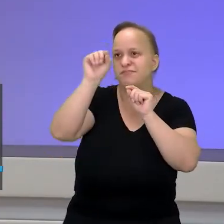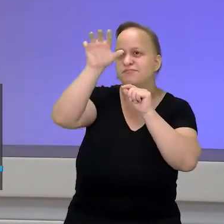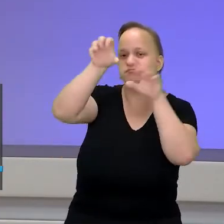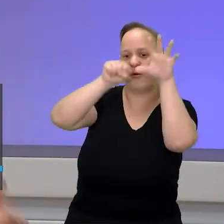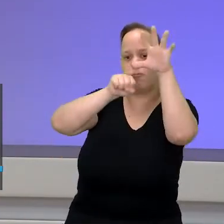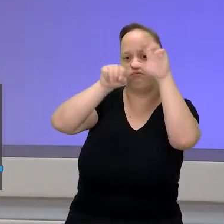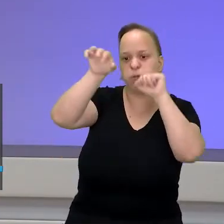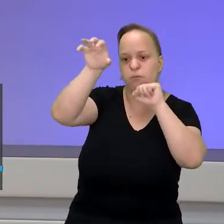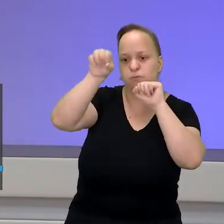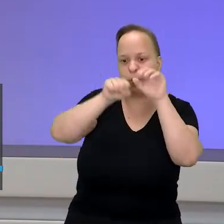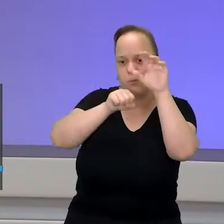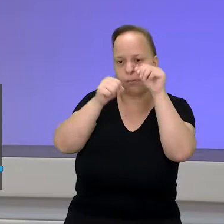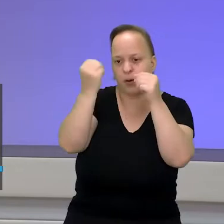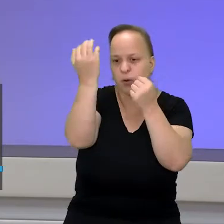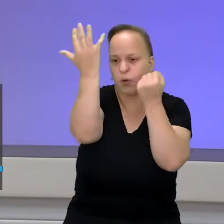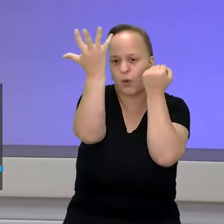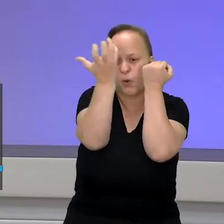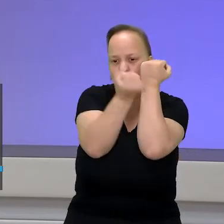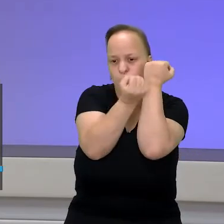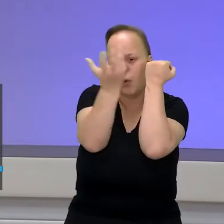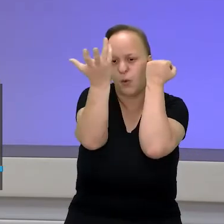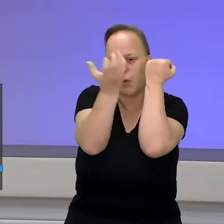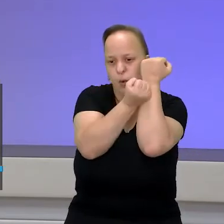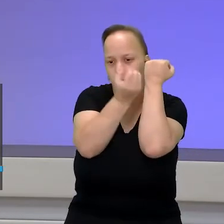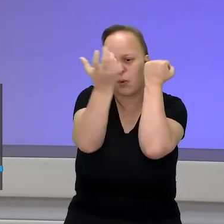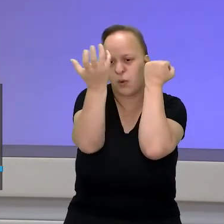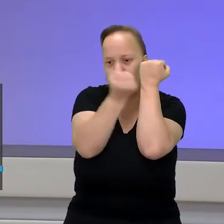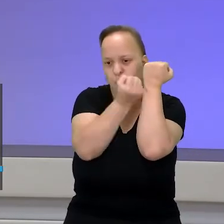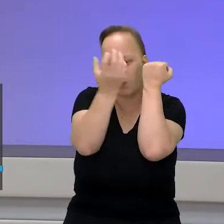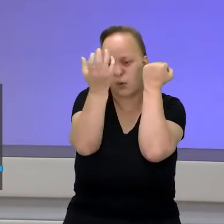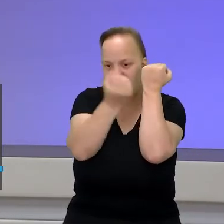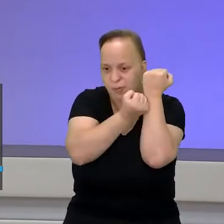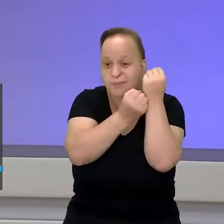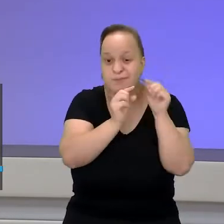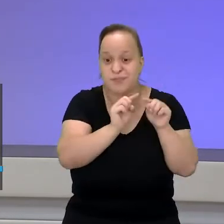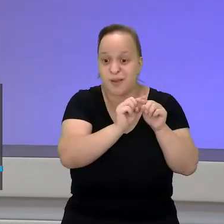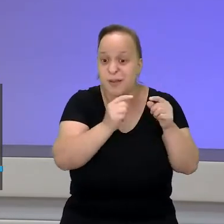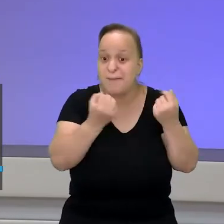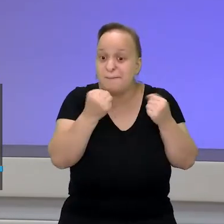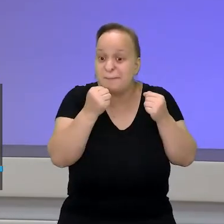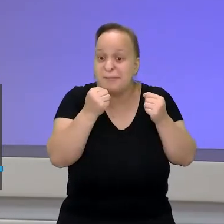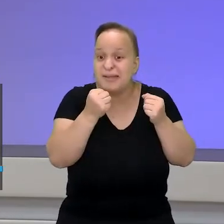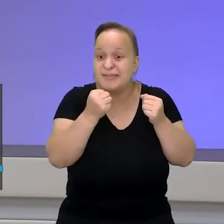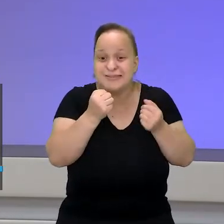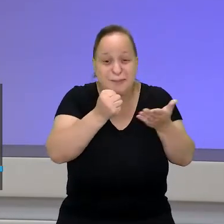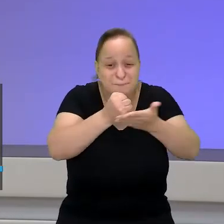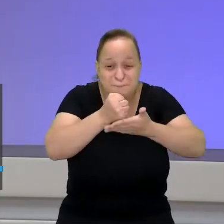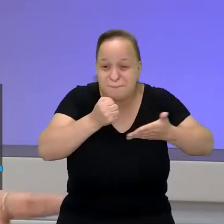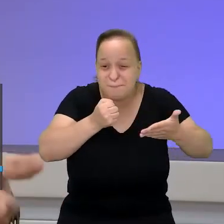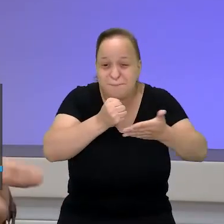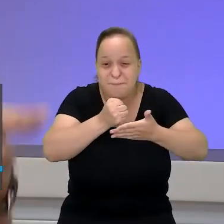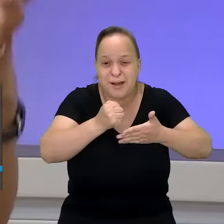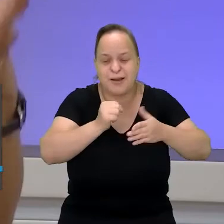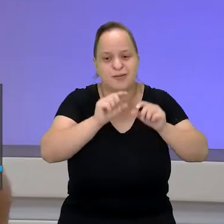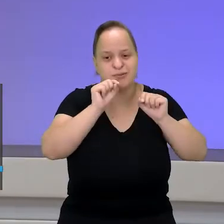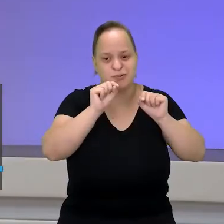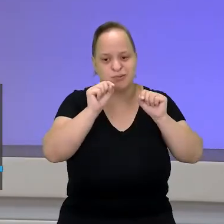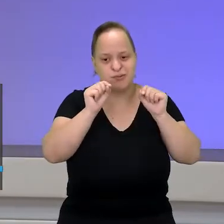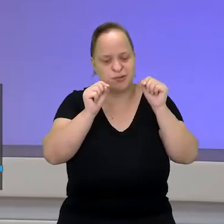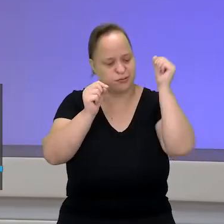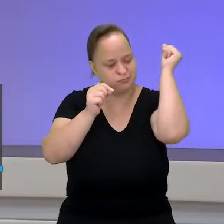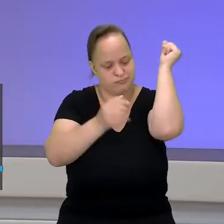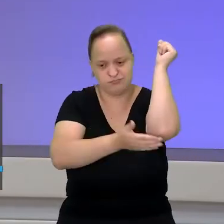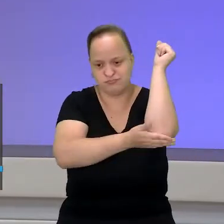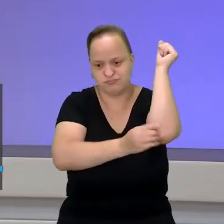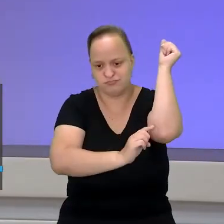desses micro-organismos ali que vão fazer, né, essas bactérias, que vão fazer justamente essa transição para que ela possa